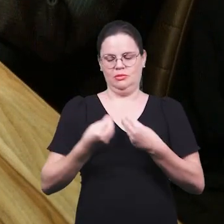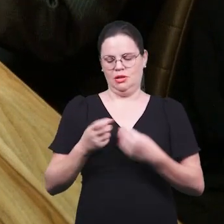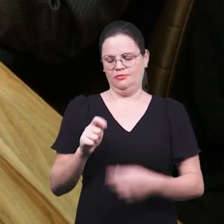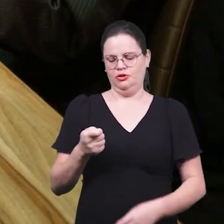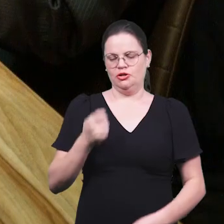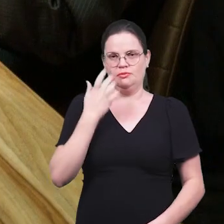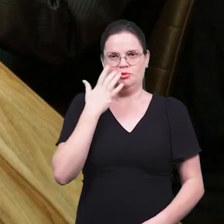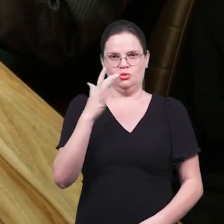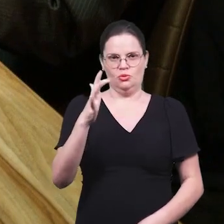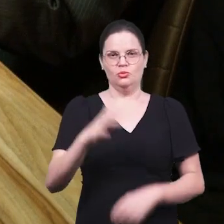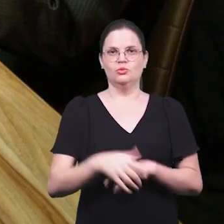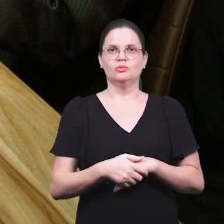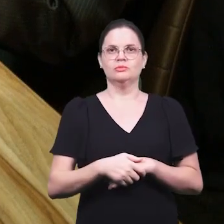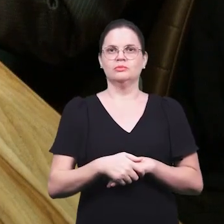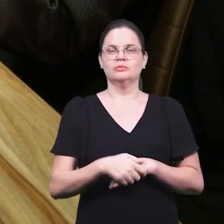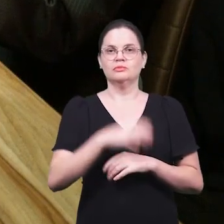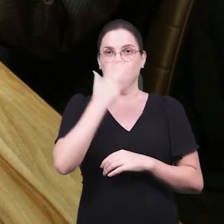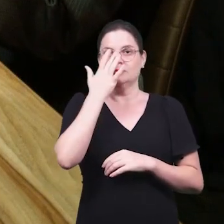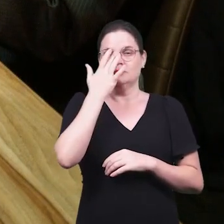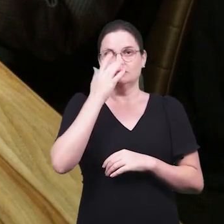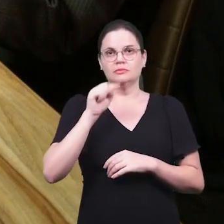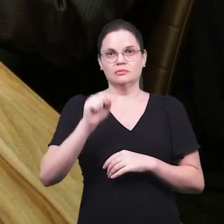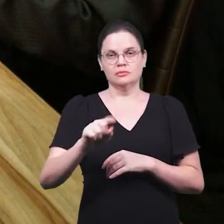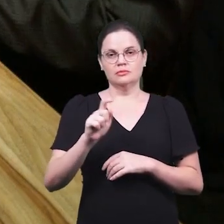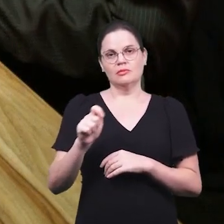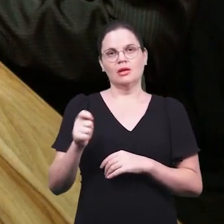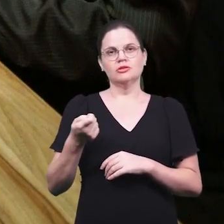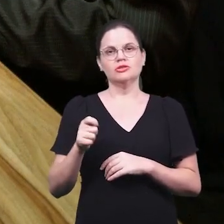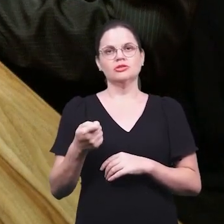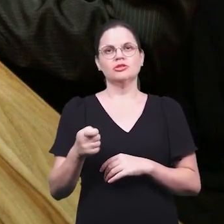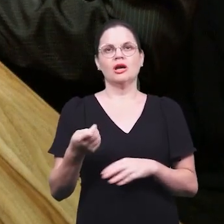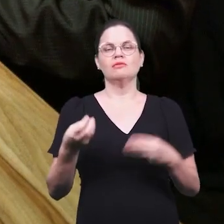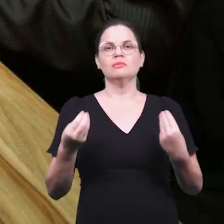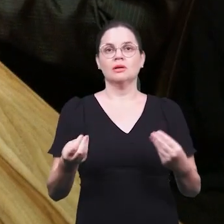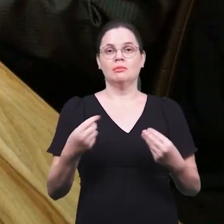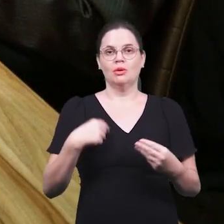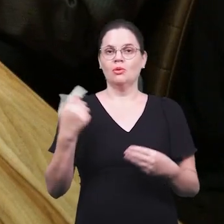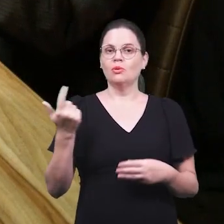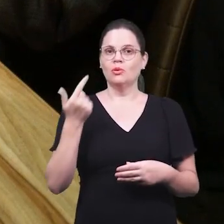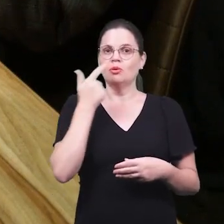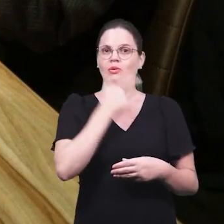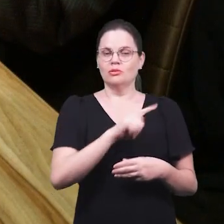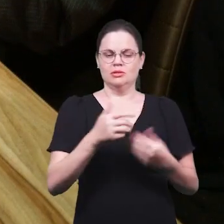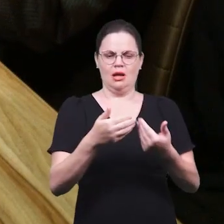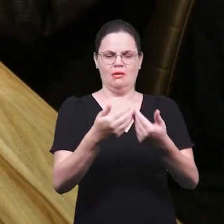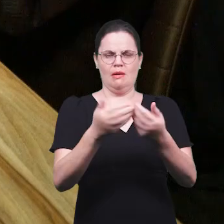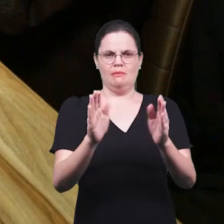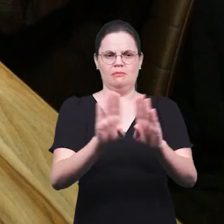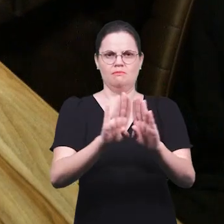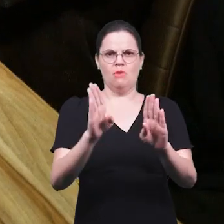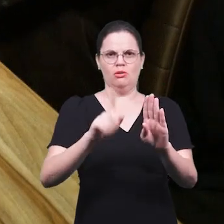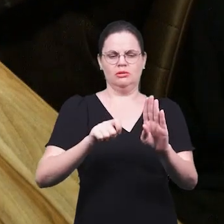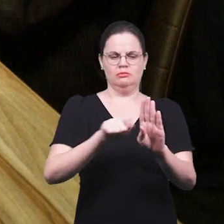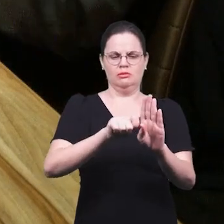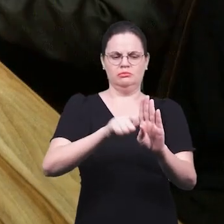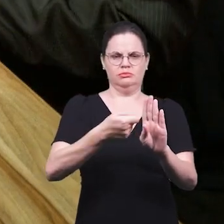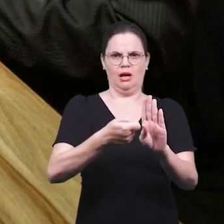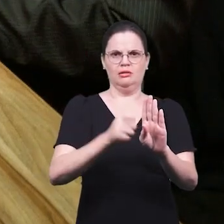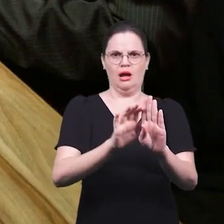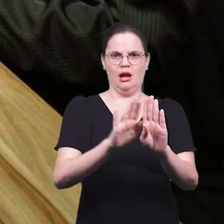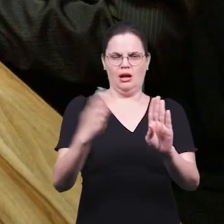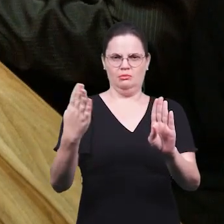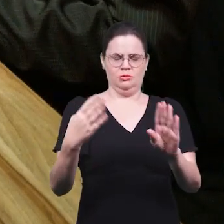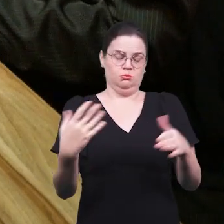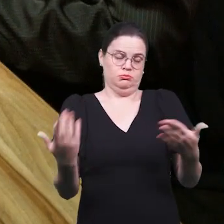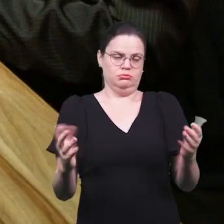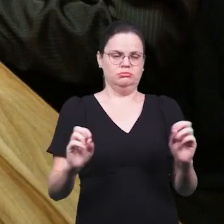recebi uma chave de ouro. Era me dada aquela chave de ouro ali, e aquela chave era a chave para que eu